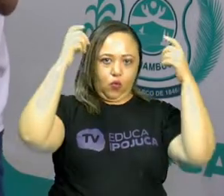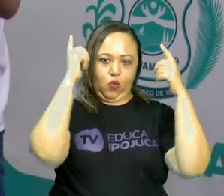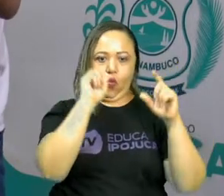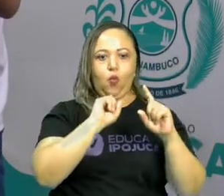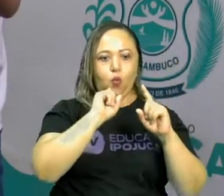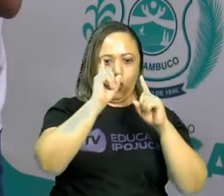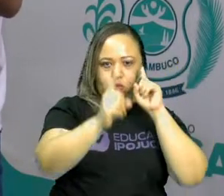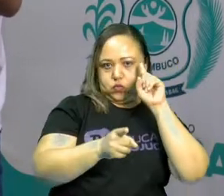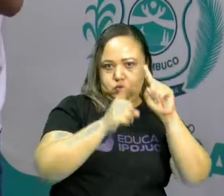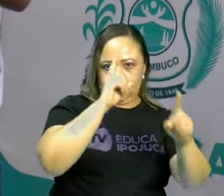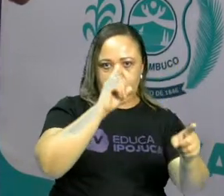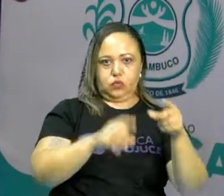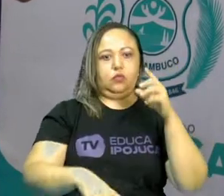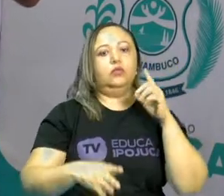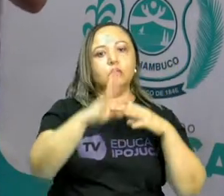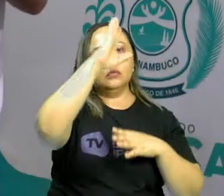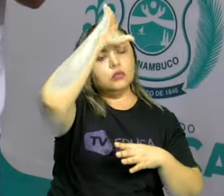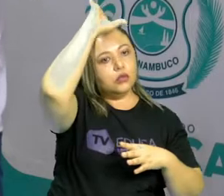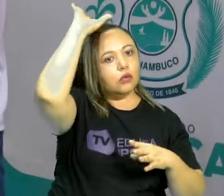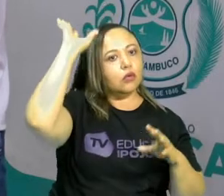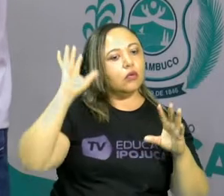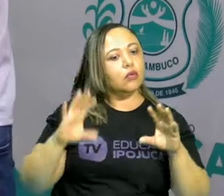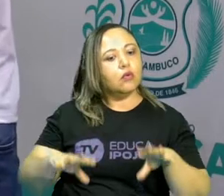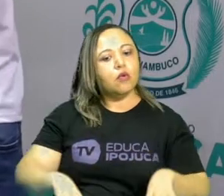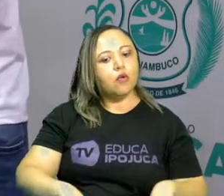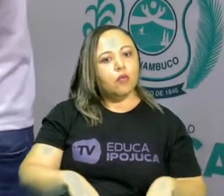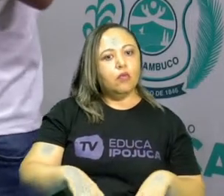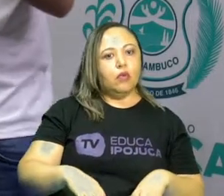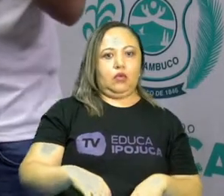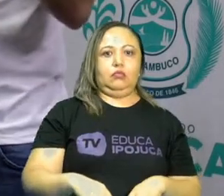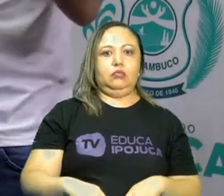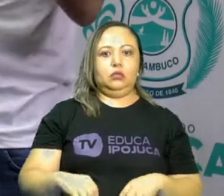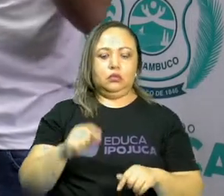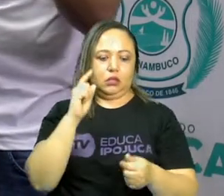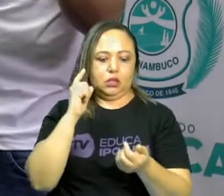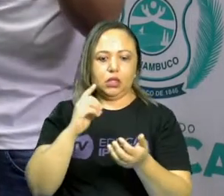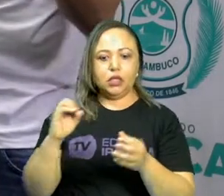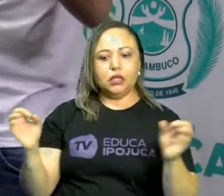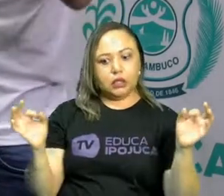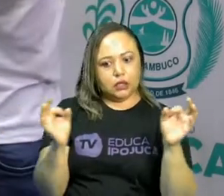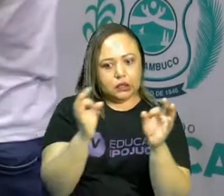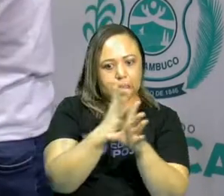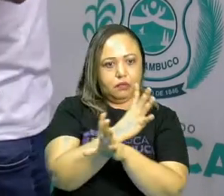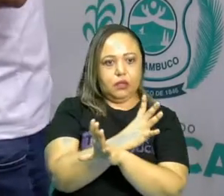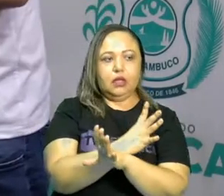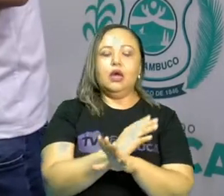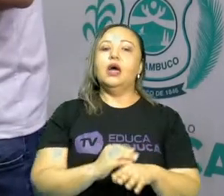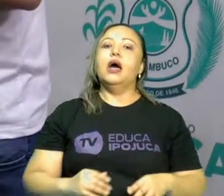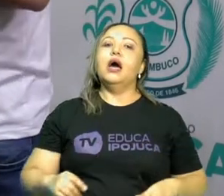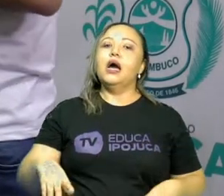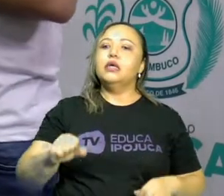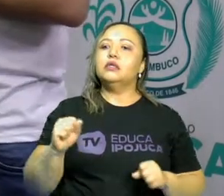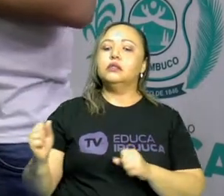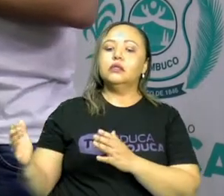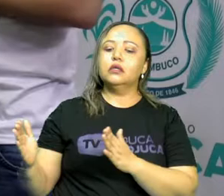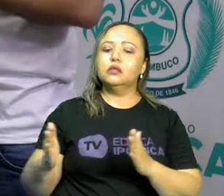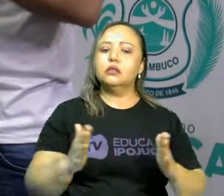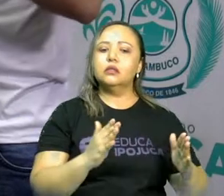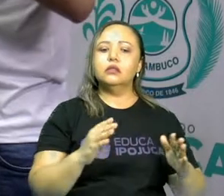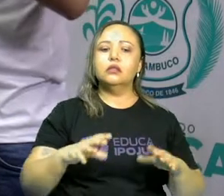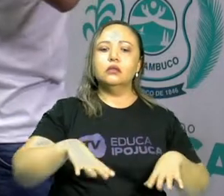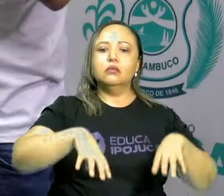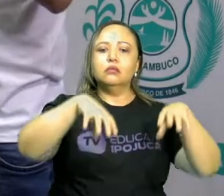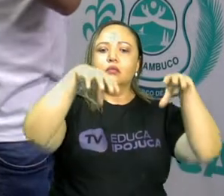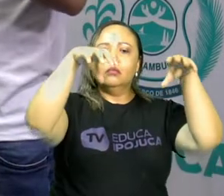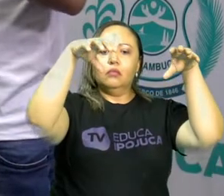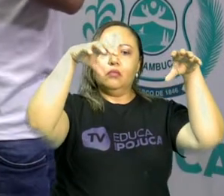Idade Média, tá bem? A Idade Média, ela vai se prolongar, ela é marcada, né? Ela vai se prolongar ali até o